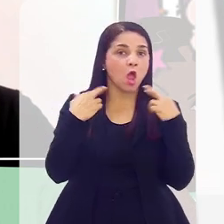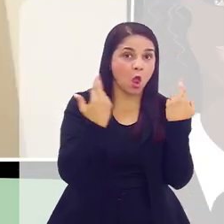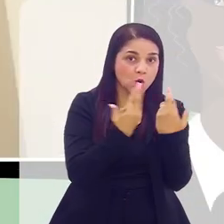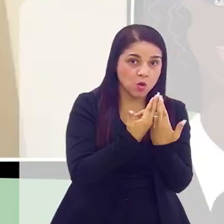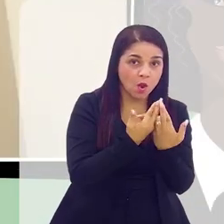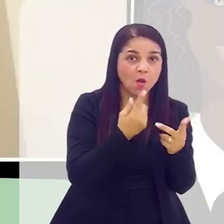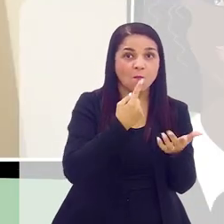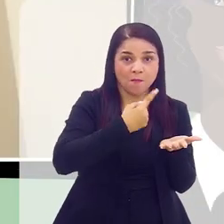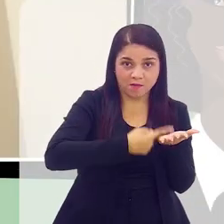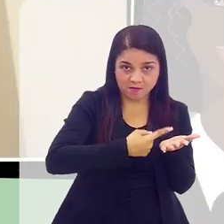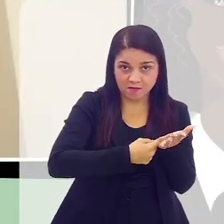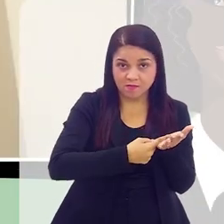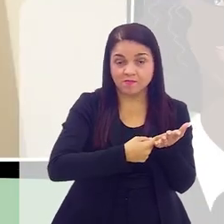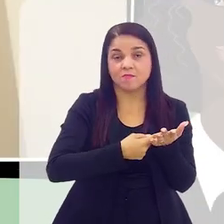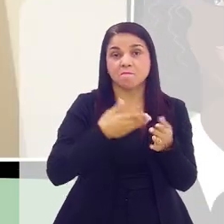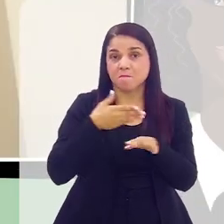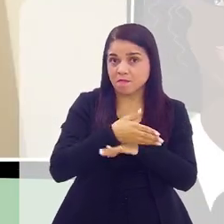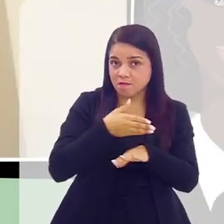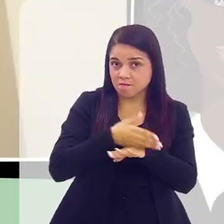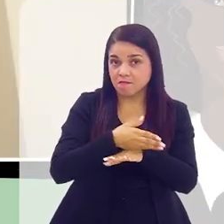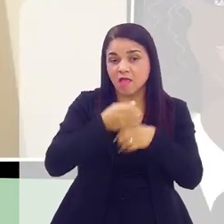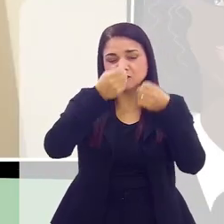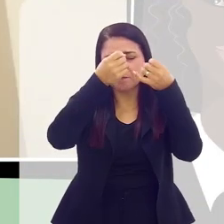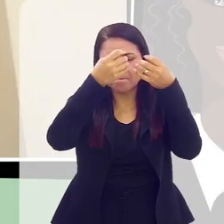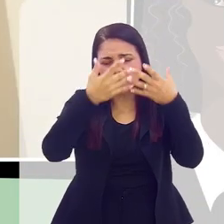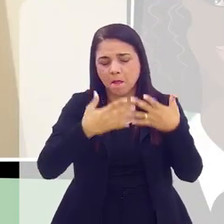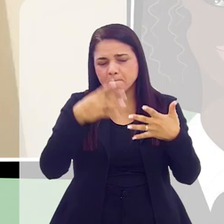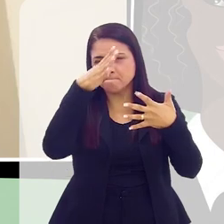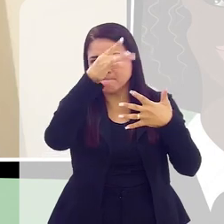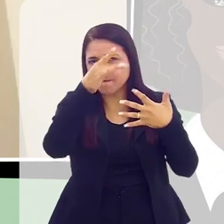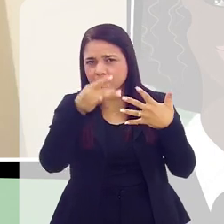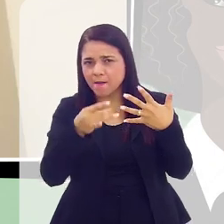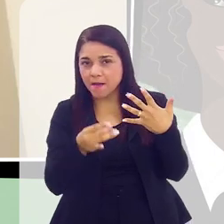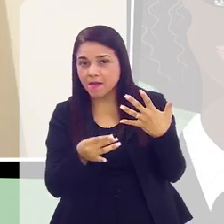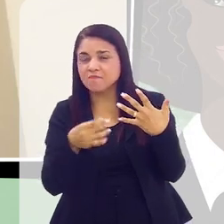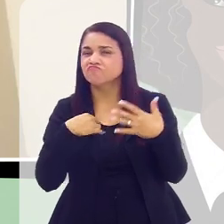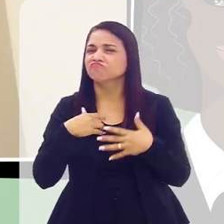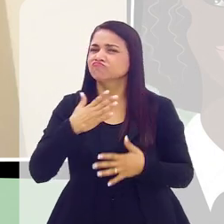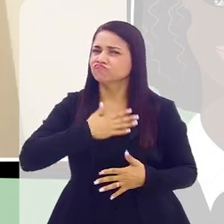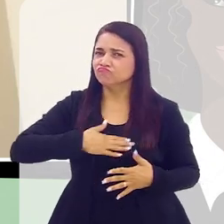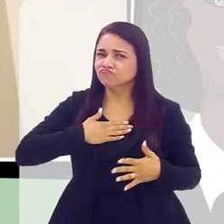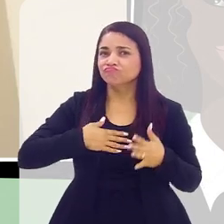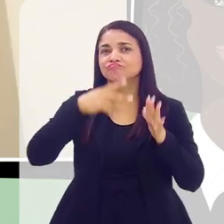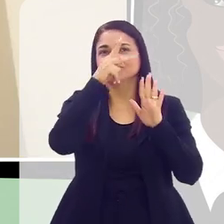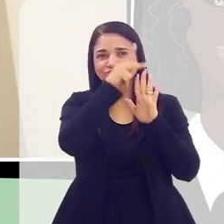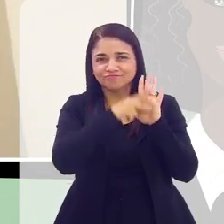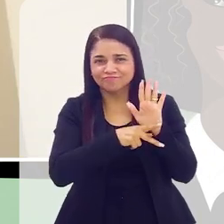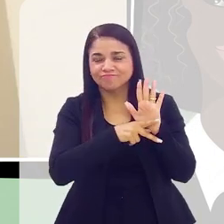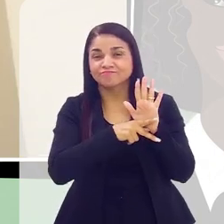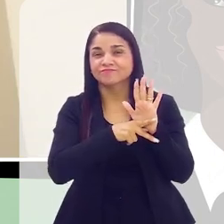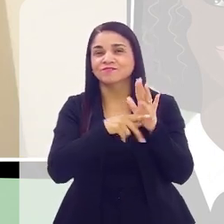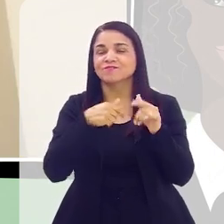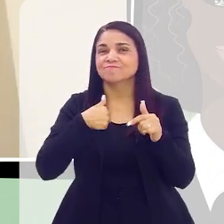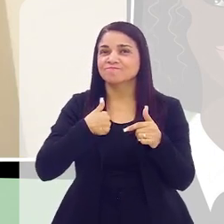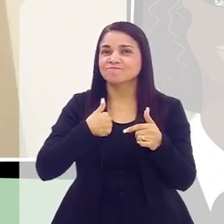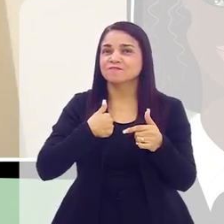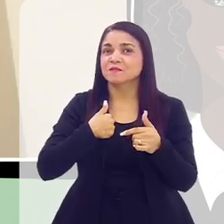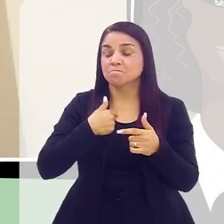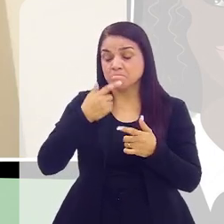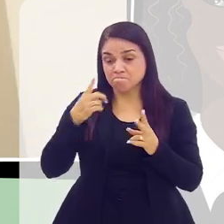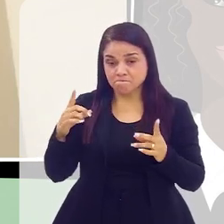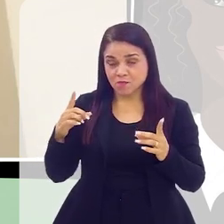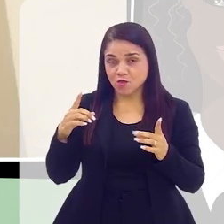reunião, aí tive tudo explicadinho, e gostei muito do projeto, eu achei que